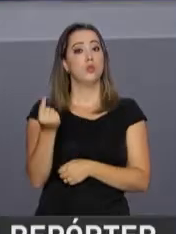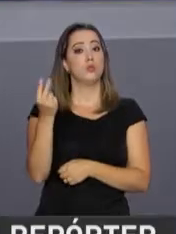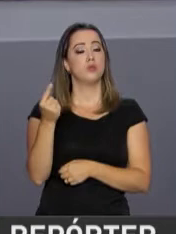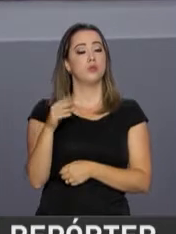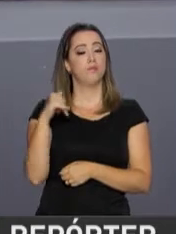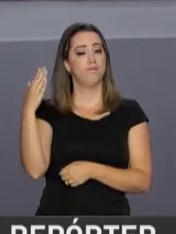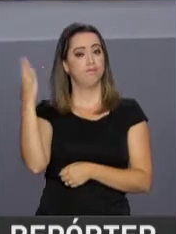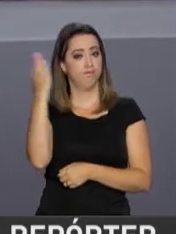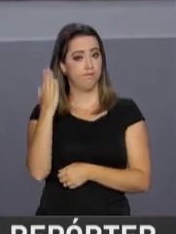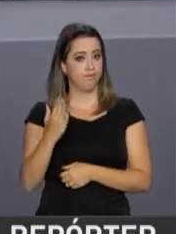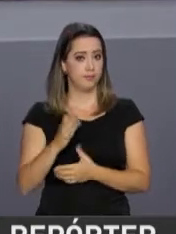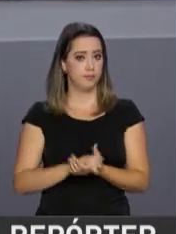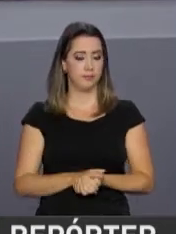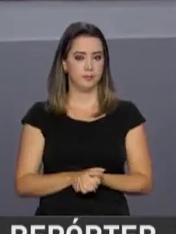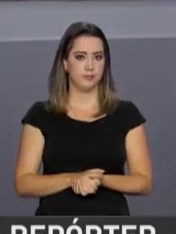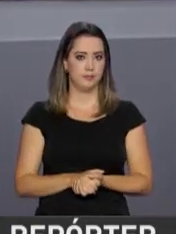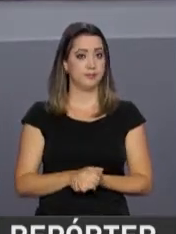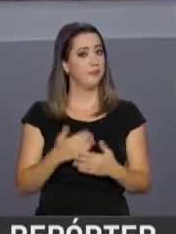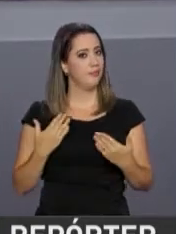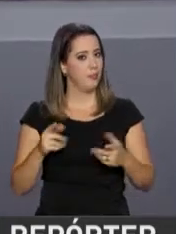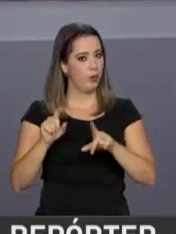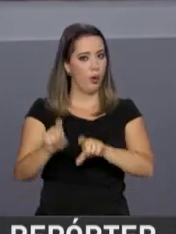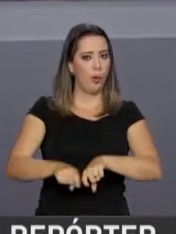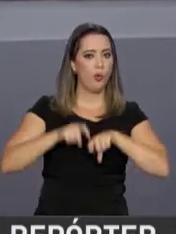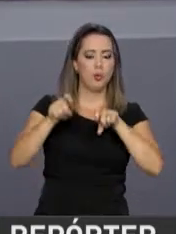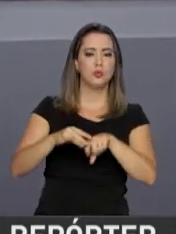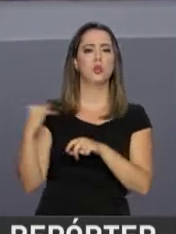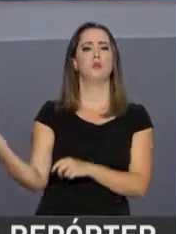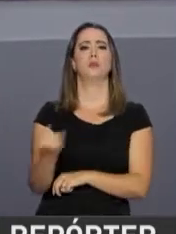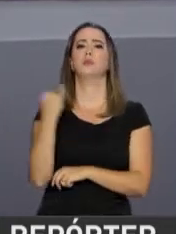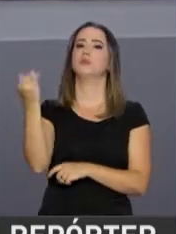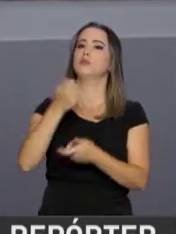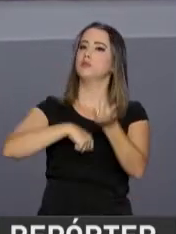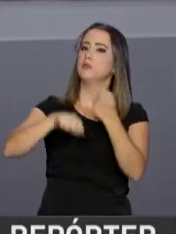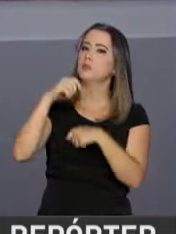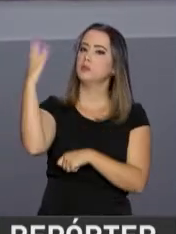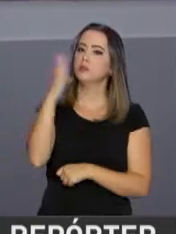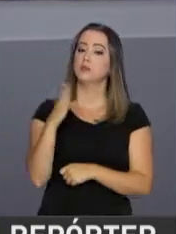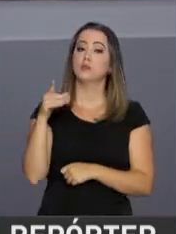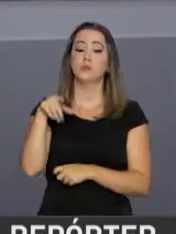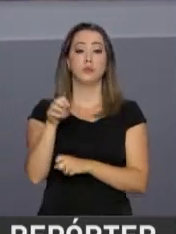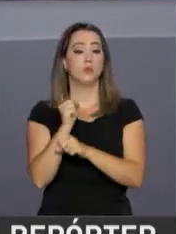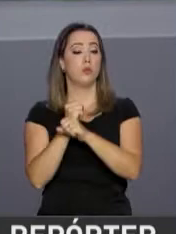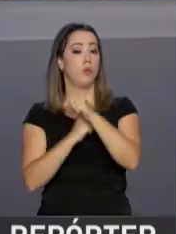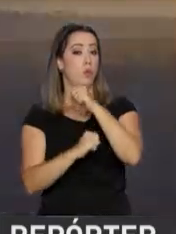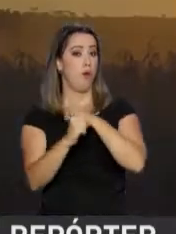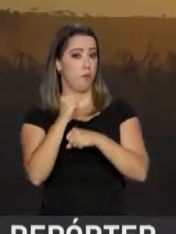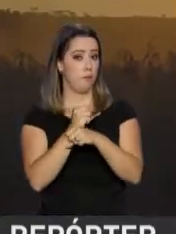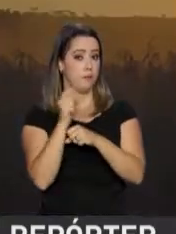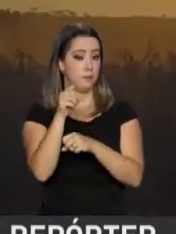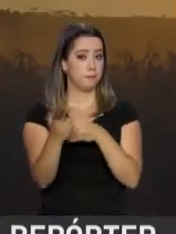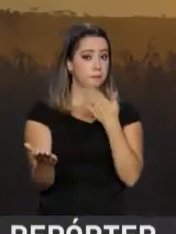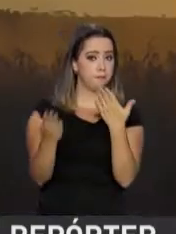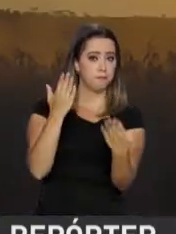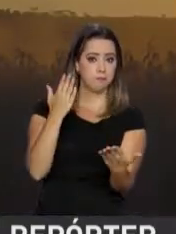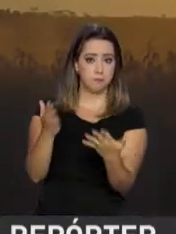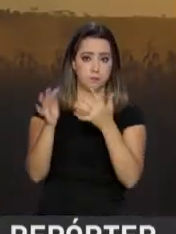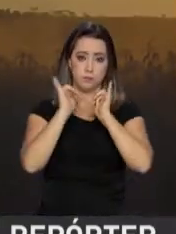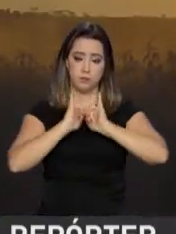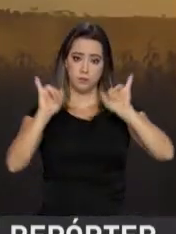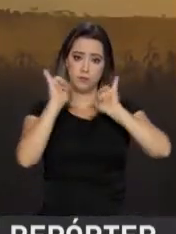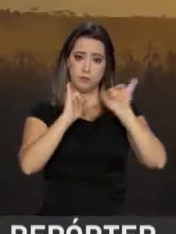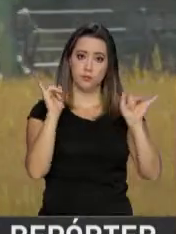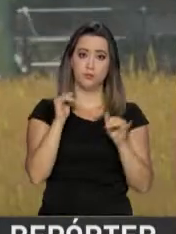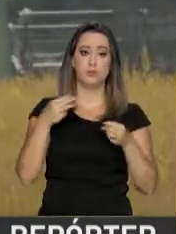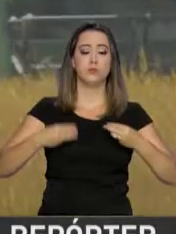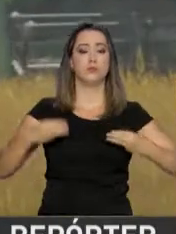ea agropecuária foi um dos destaques da economia brasileira em 2007 um balanço divulgado pelo ministério da agricultura